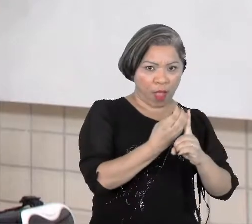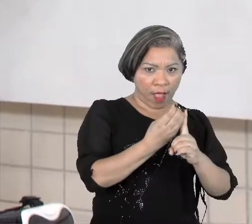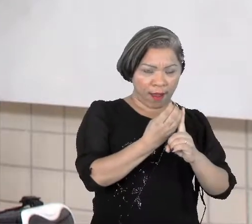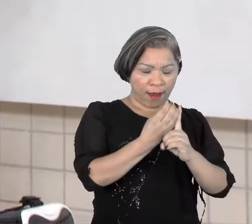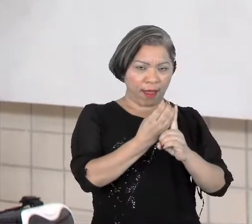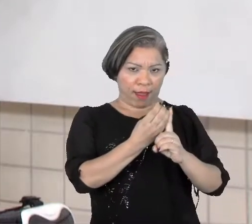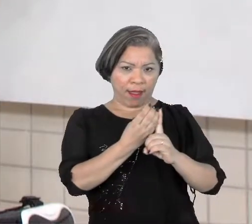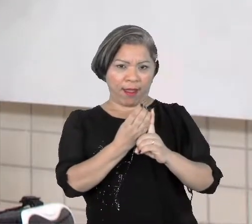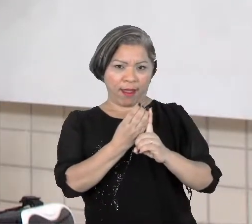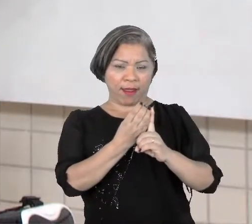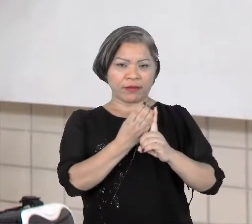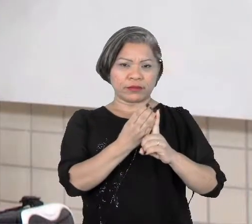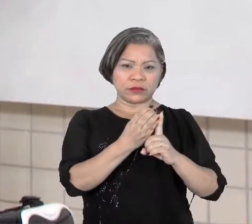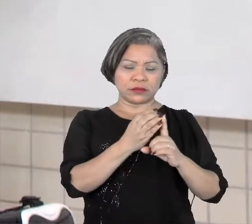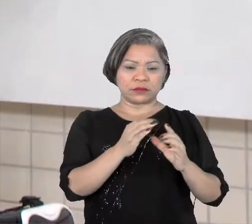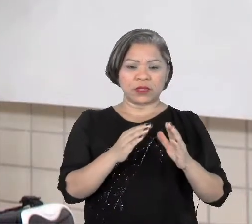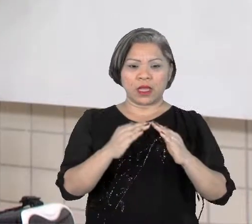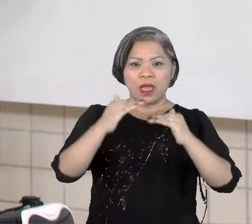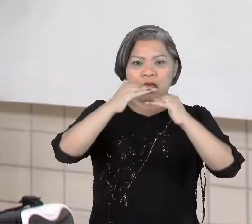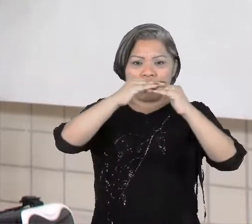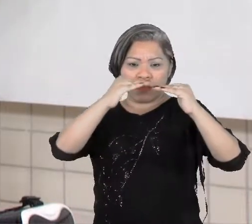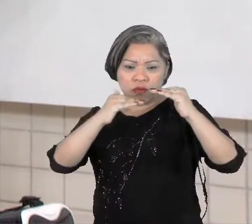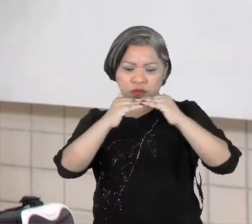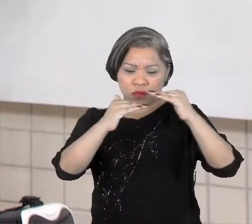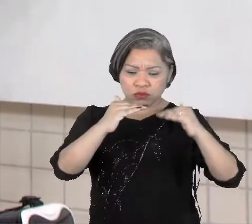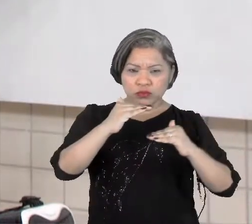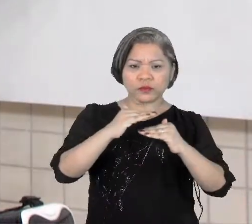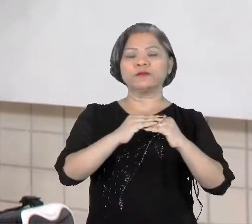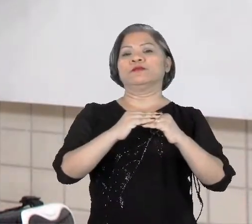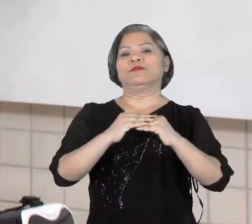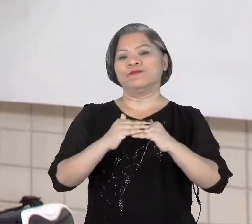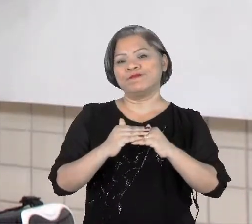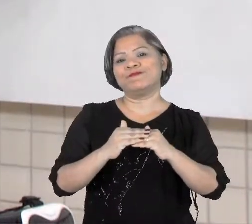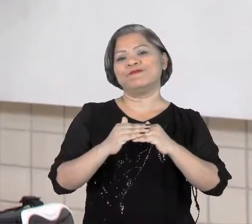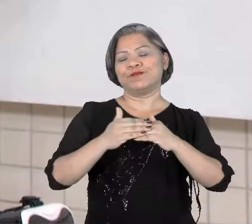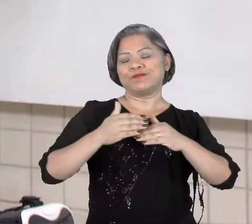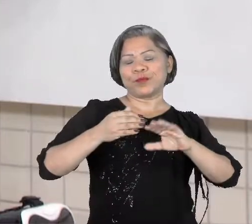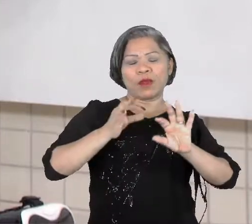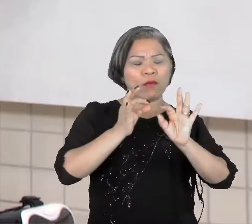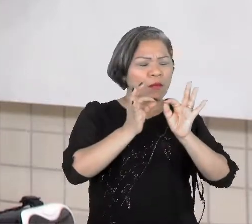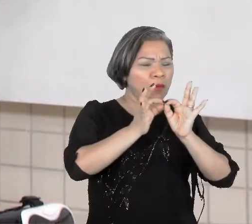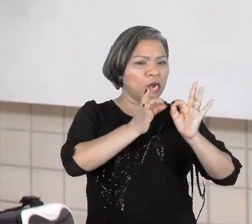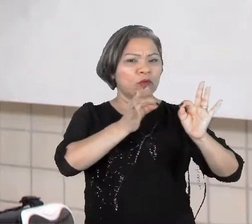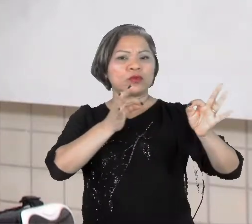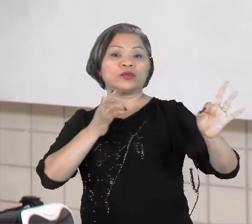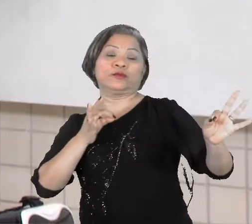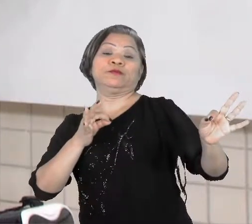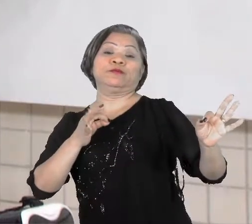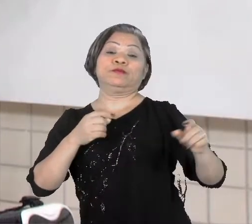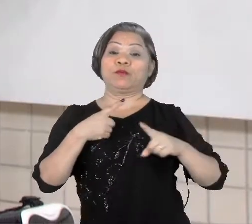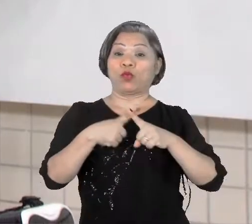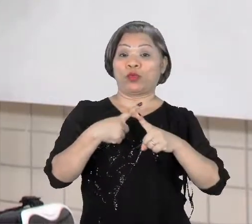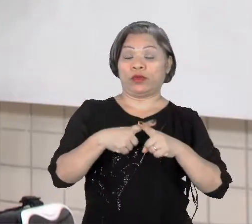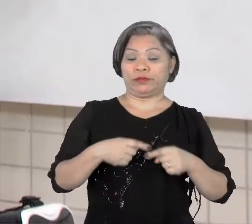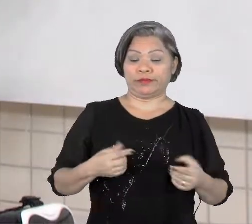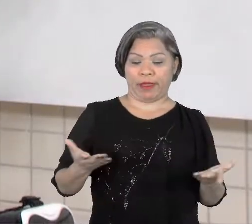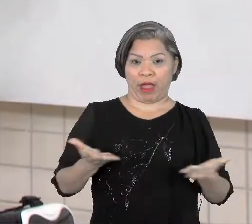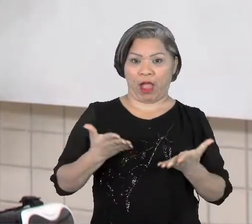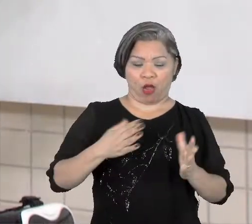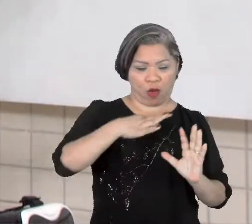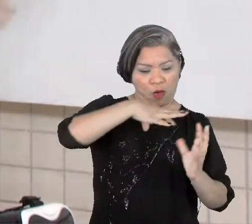elas precisam agora, a partir do momento em que o mundo está mais tecnológico, a partir do momento em que existem